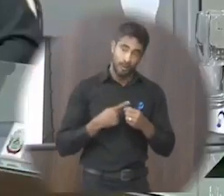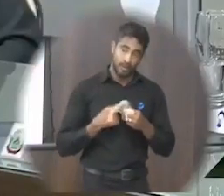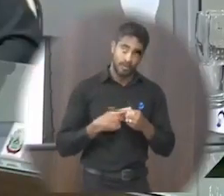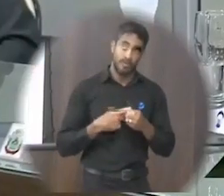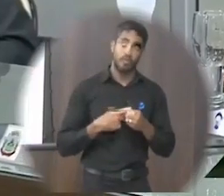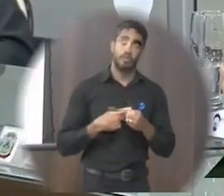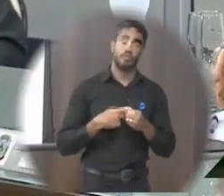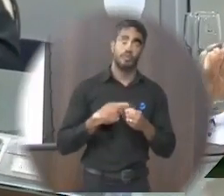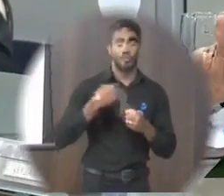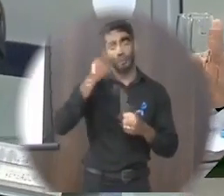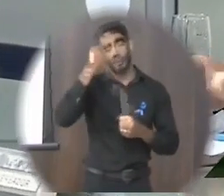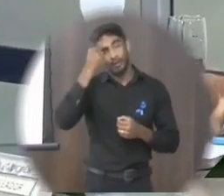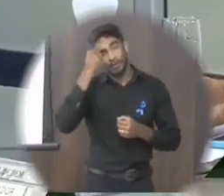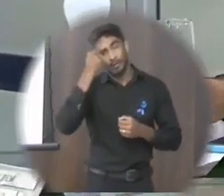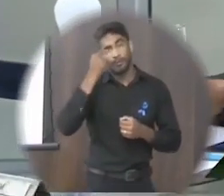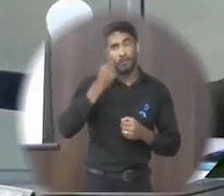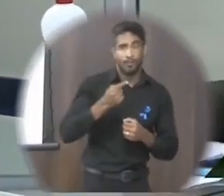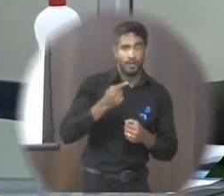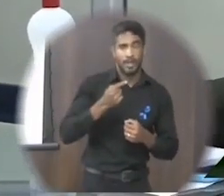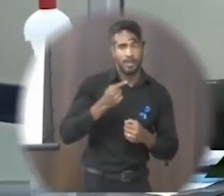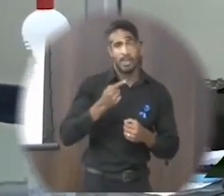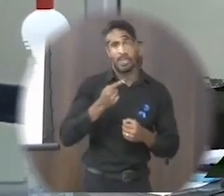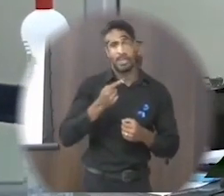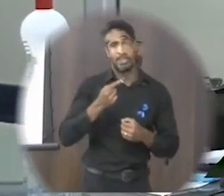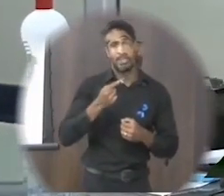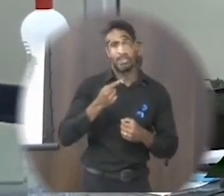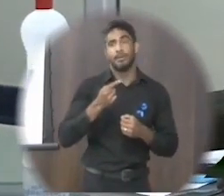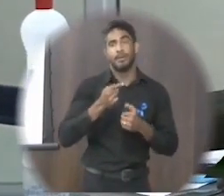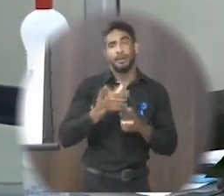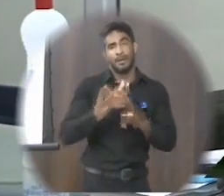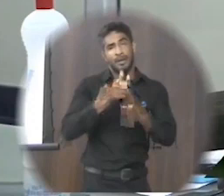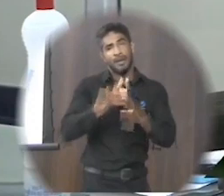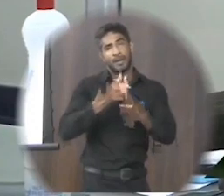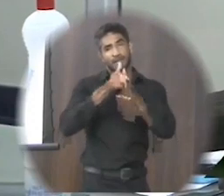torna sendo obrigado a seguir